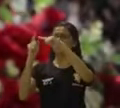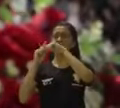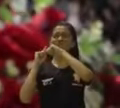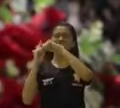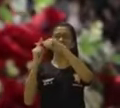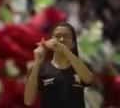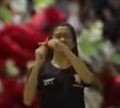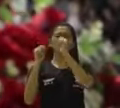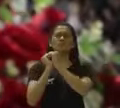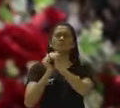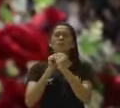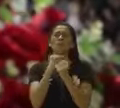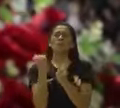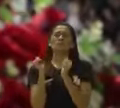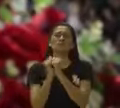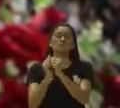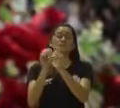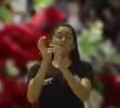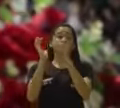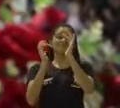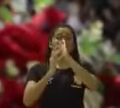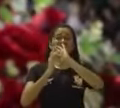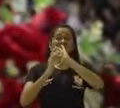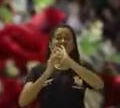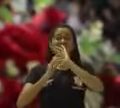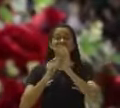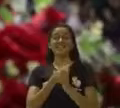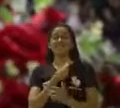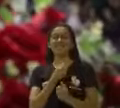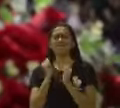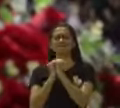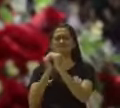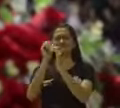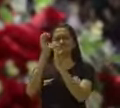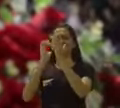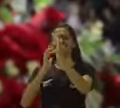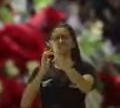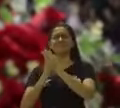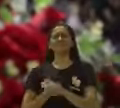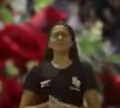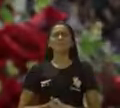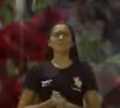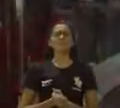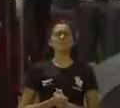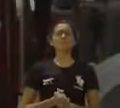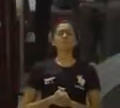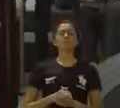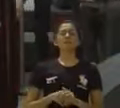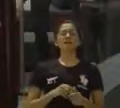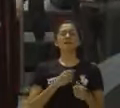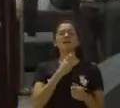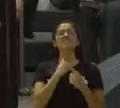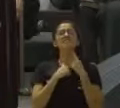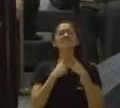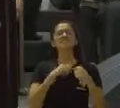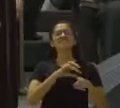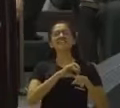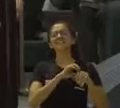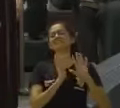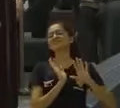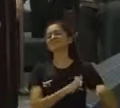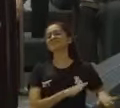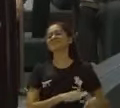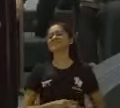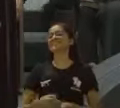com Jesus, onde ele vai se tornar um defunto ambulante, onde ele morre para Cristo viver